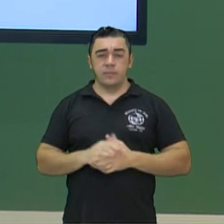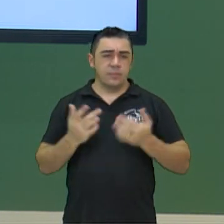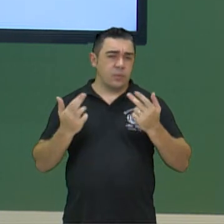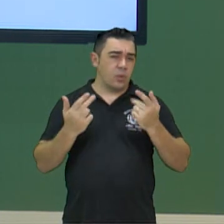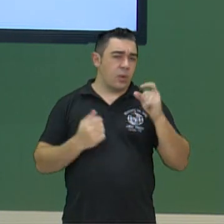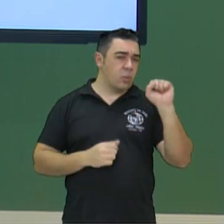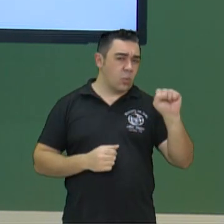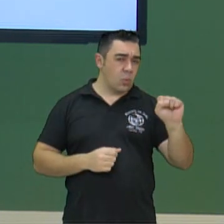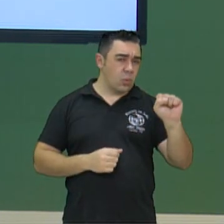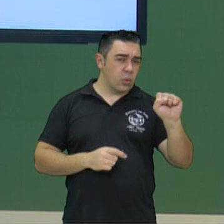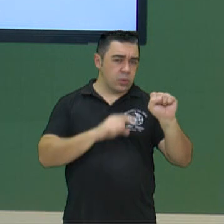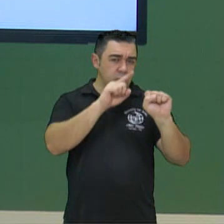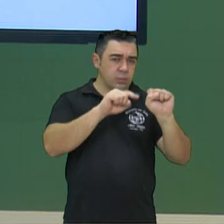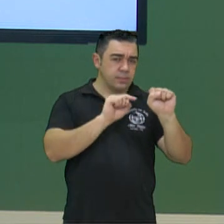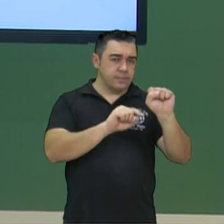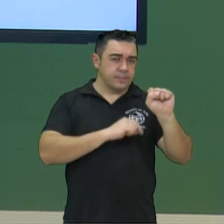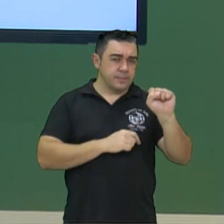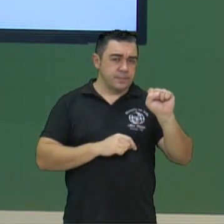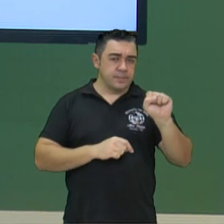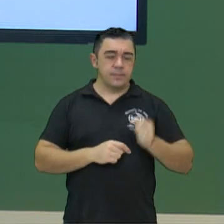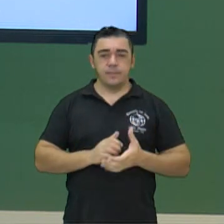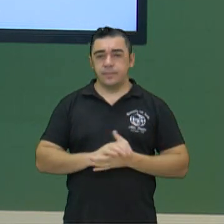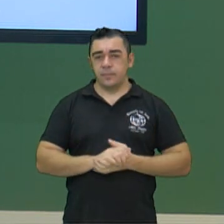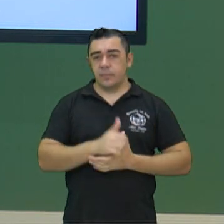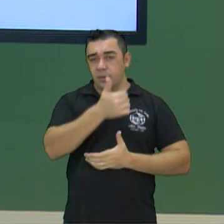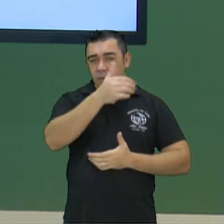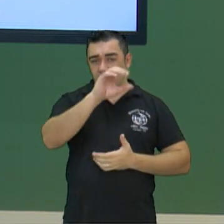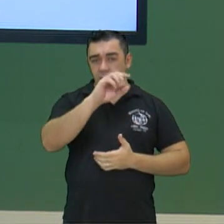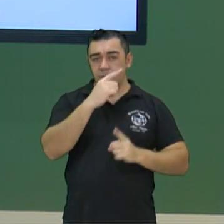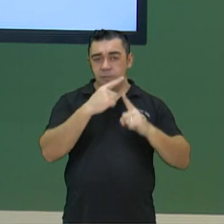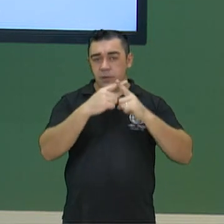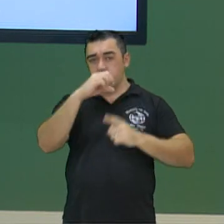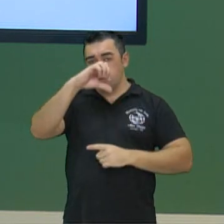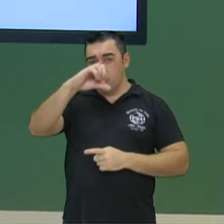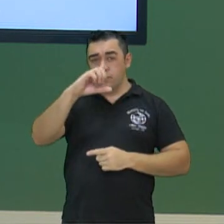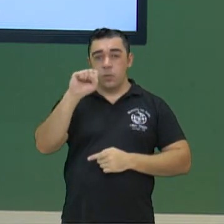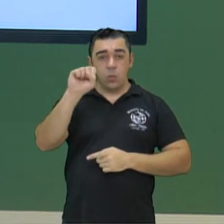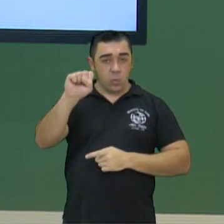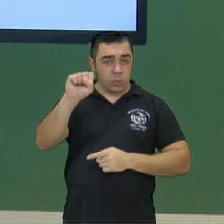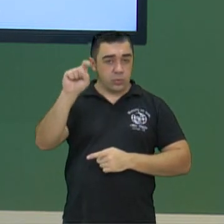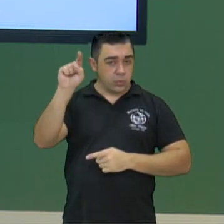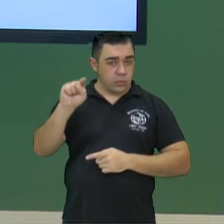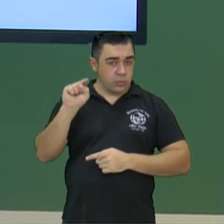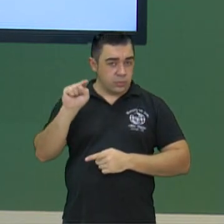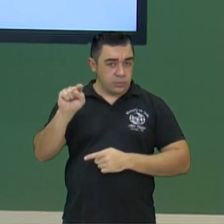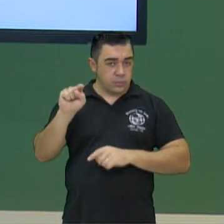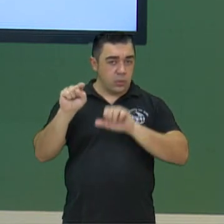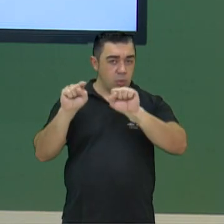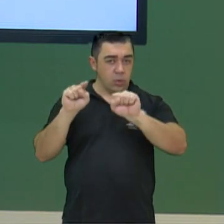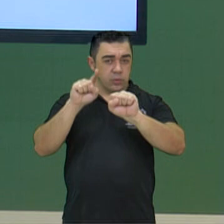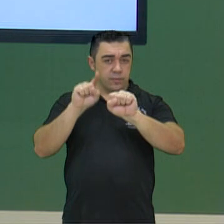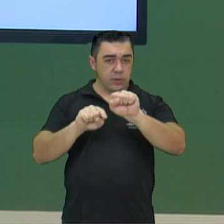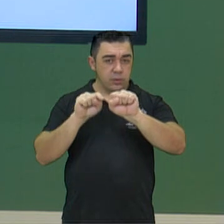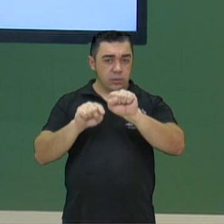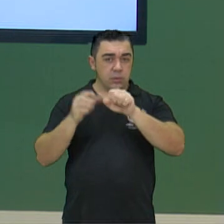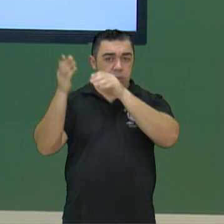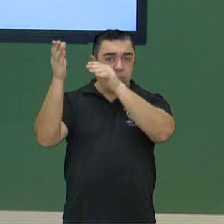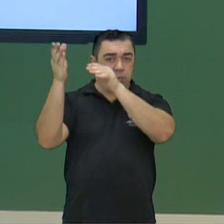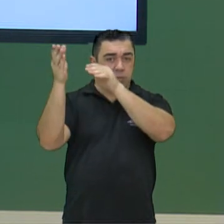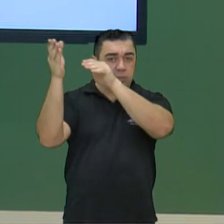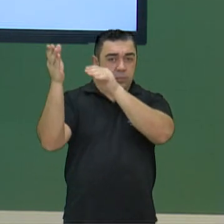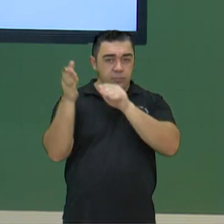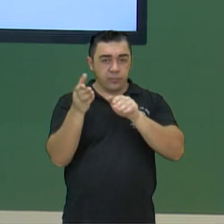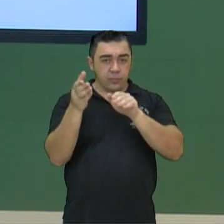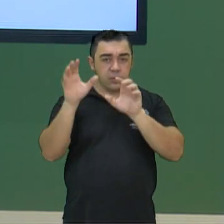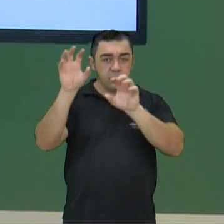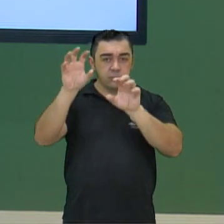tem o fatorial de 8. Então, 10 vezes 9, 8 fatorial. Eu não posso cortar o 8 fatorial